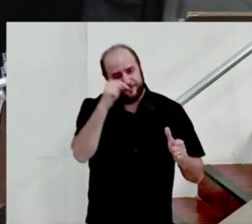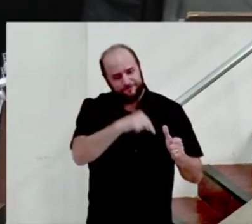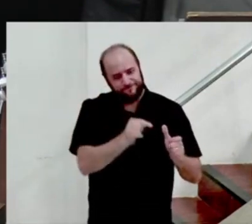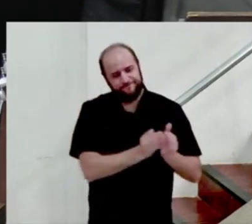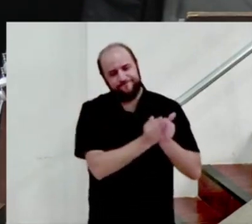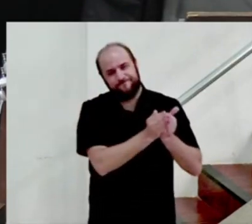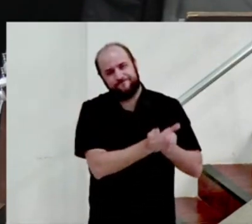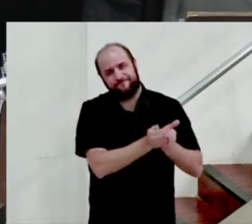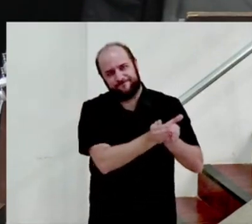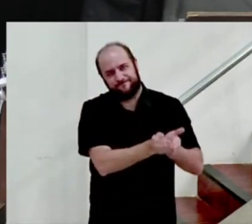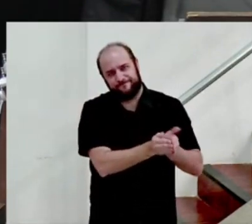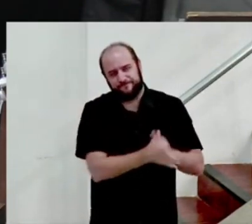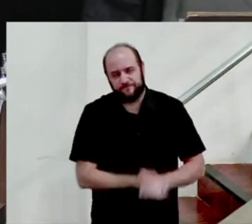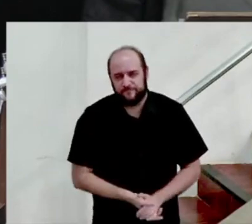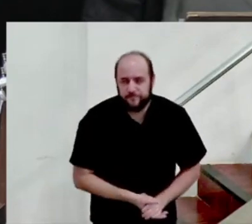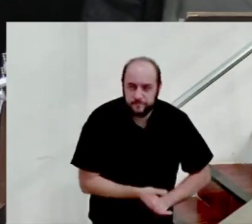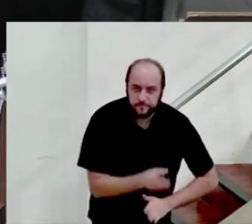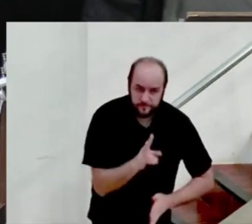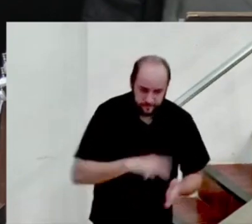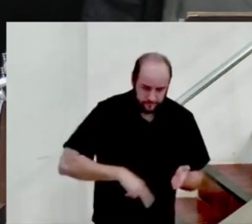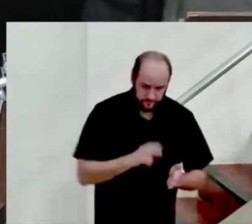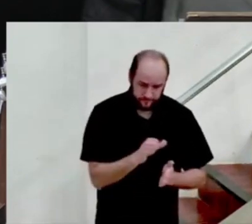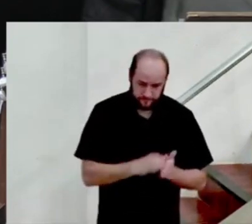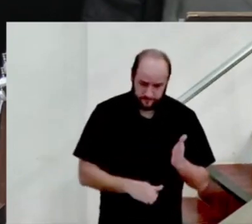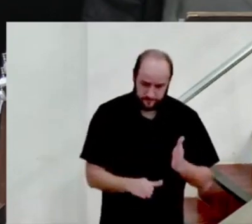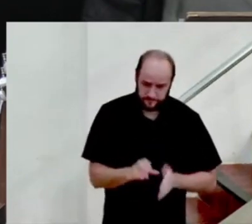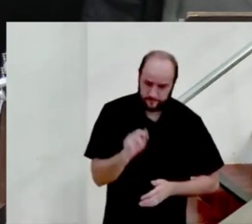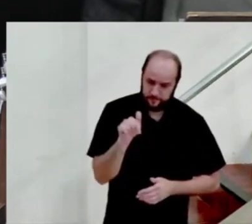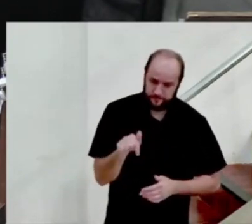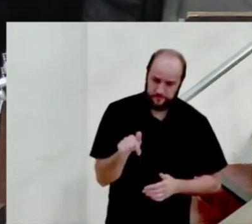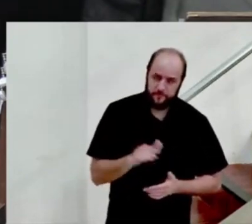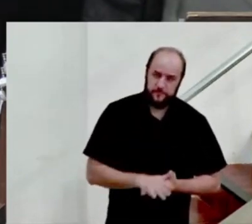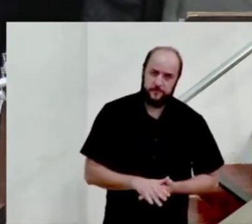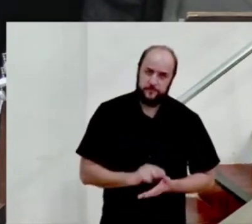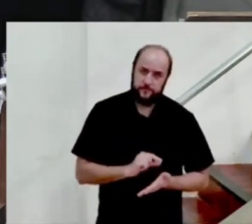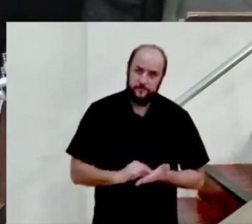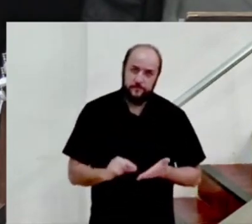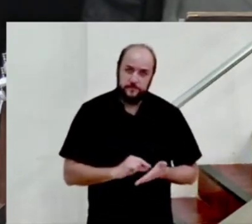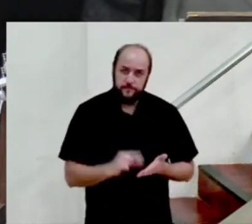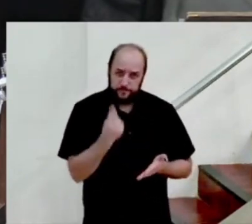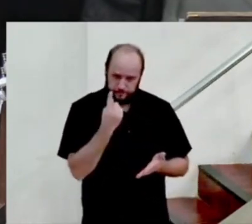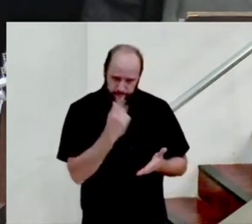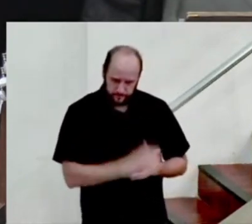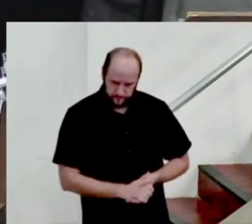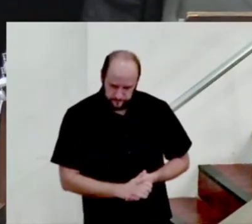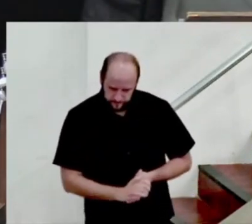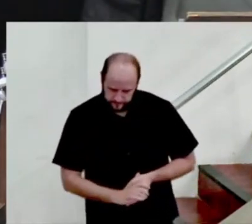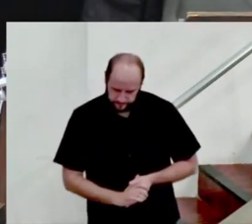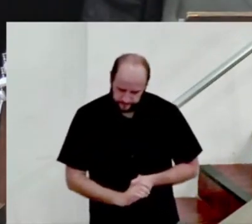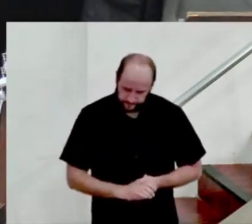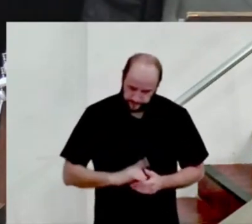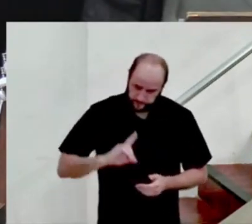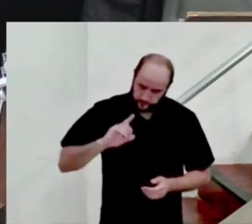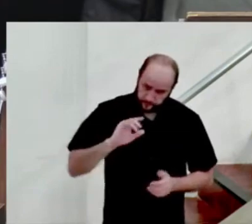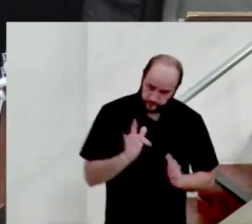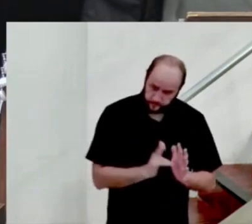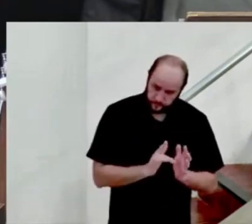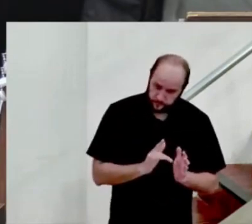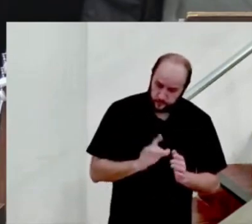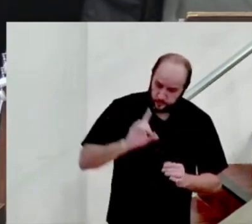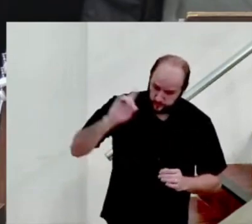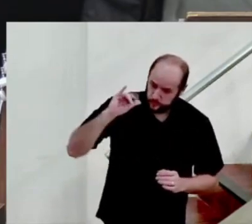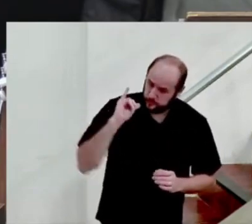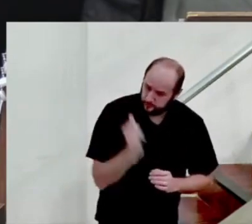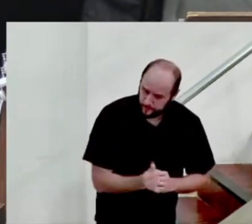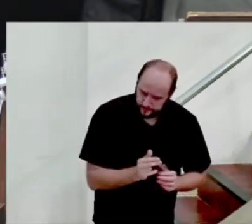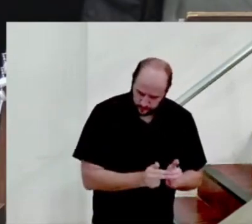arca. Vamos ler então o capítulo 7. Convido você a acompanhar a leitura a partir do versículo 1. Disse o Senhor a Noé: